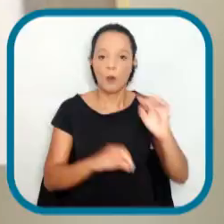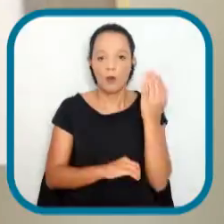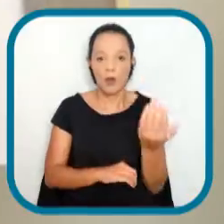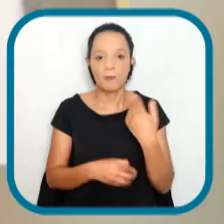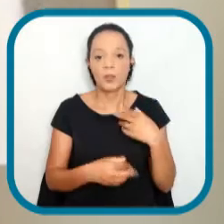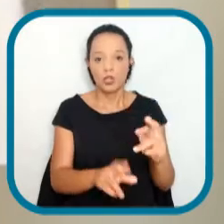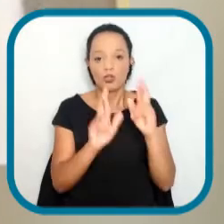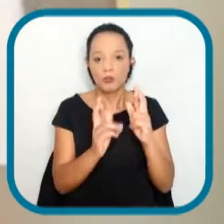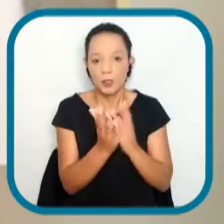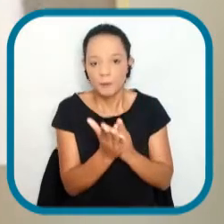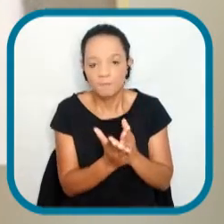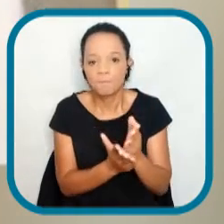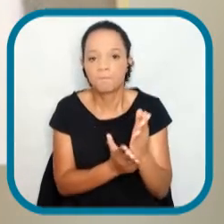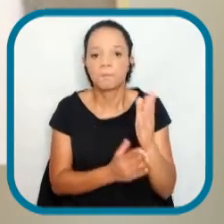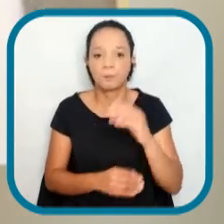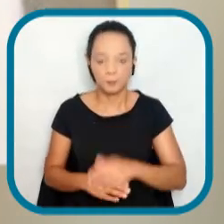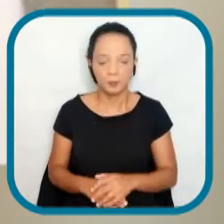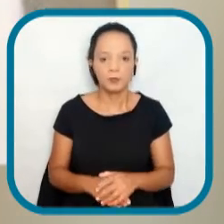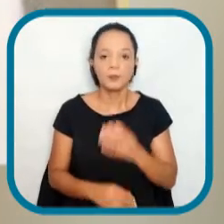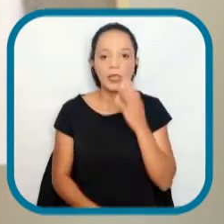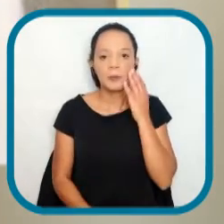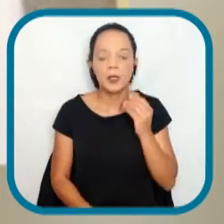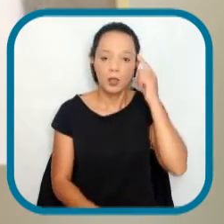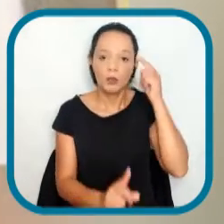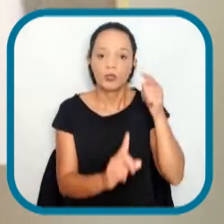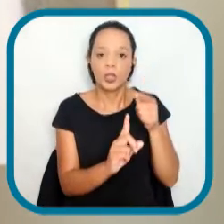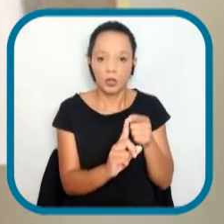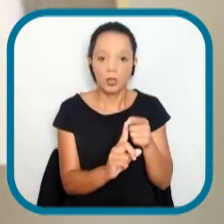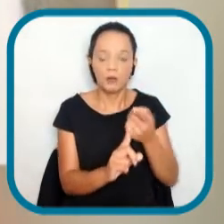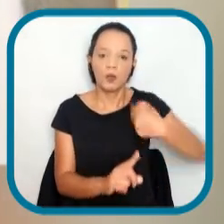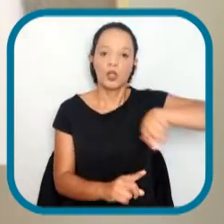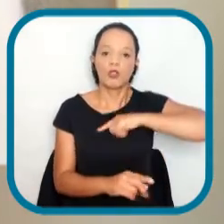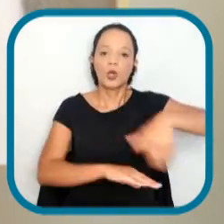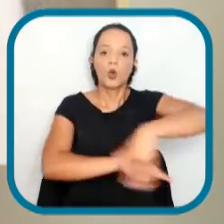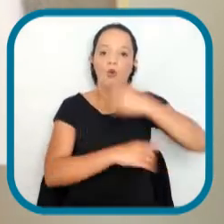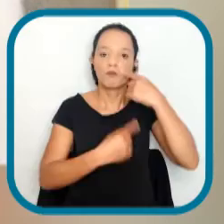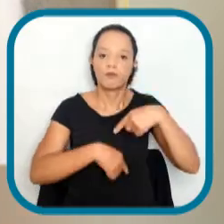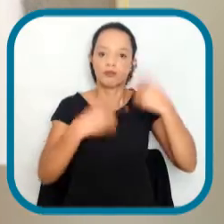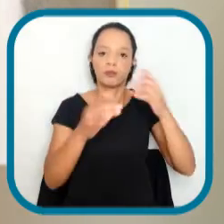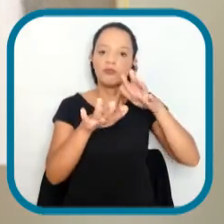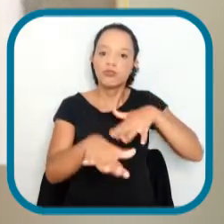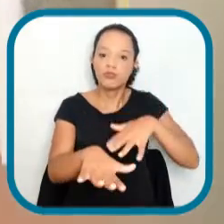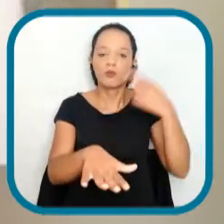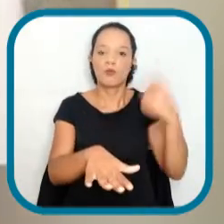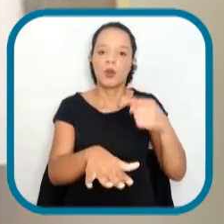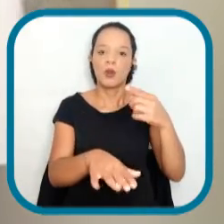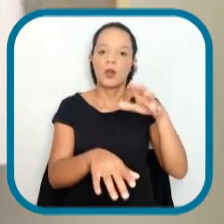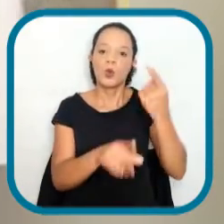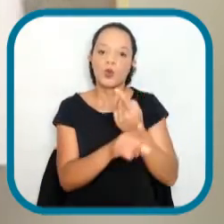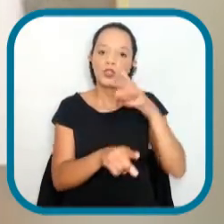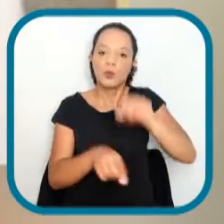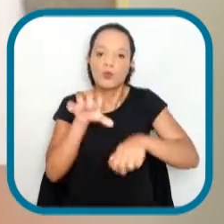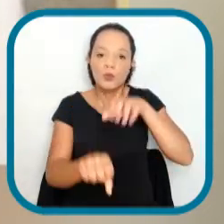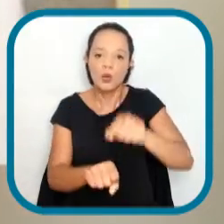Europa e eu espero que assim se mantenha. Acho que o objetivo de sairmos à rua não é só celebrarmos as